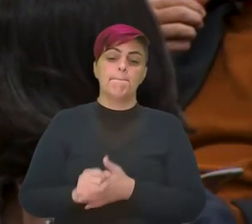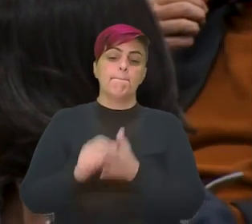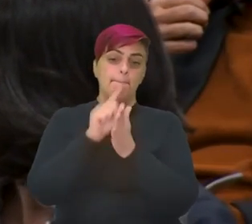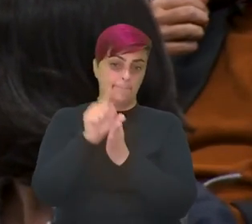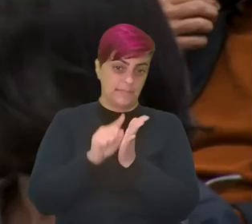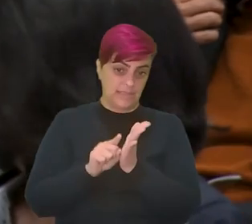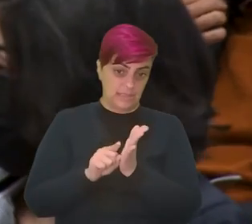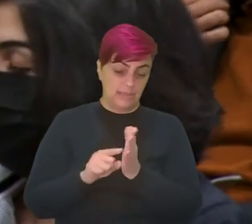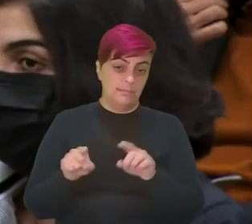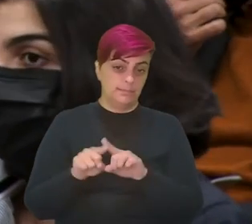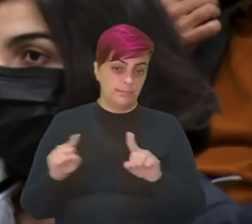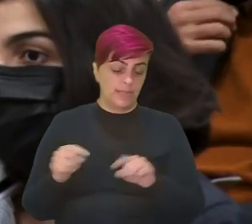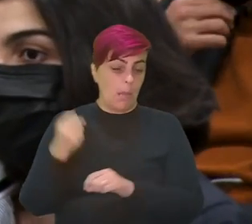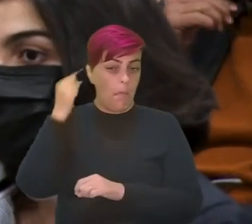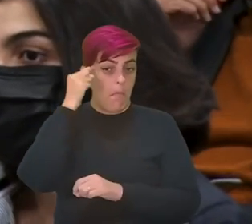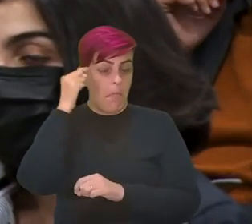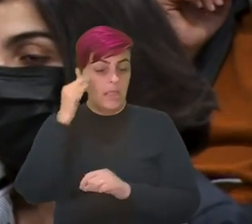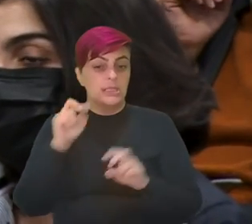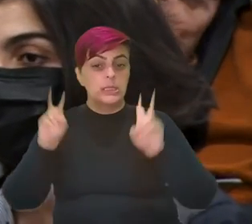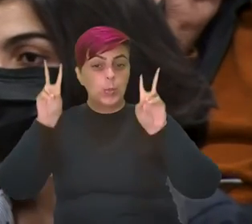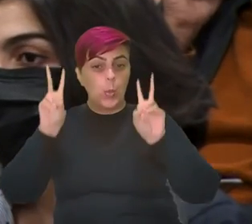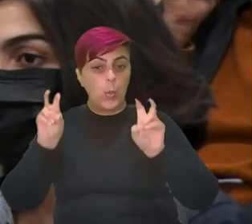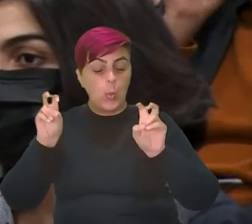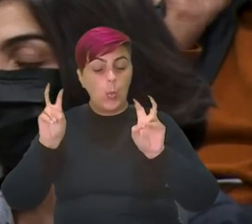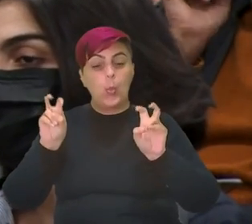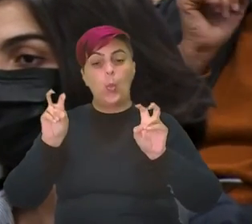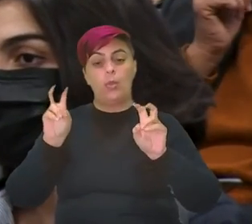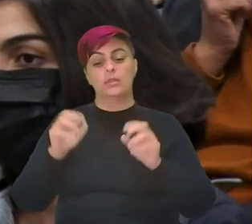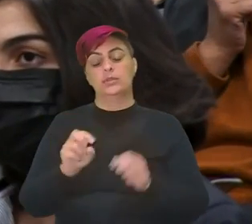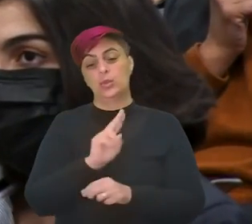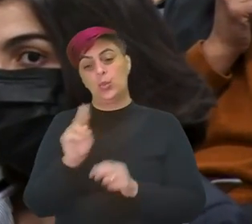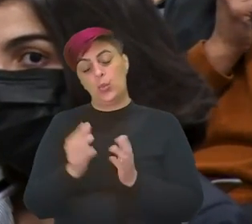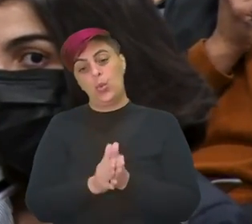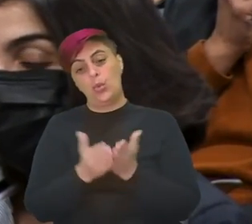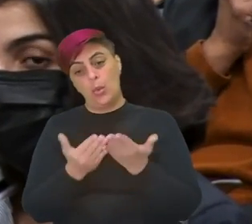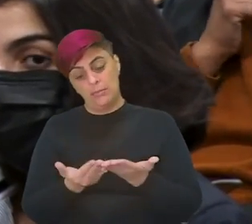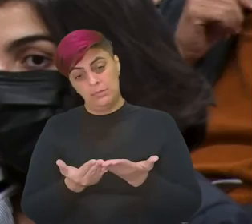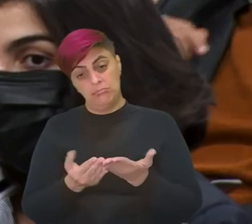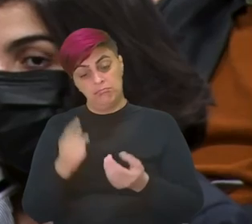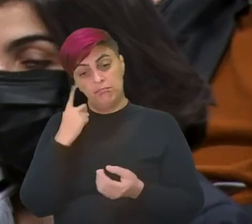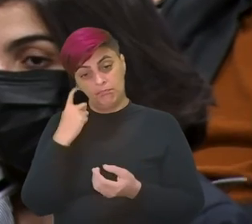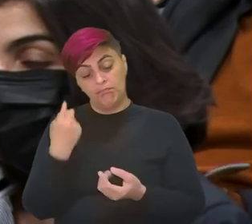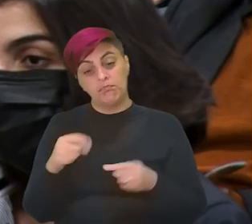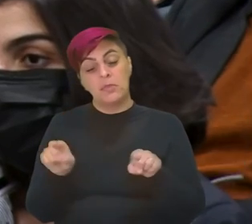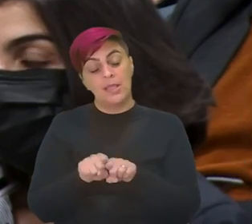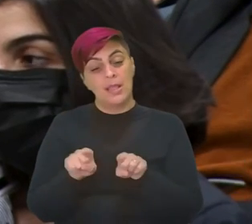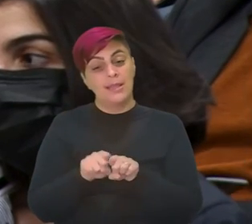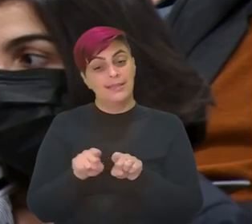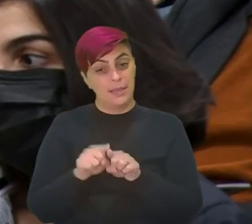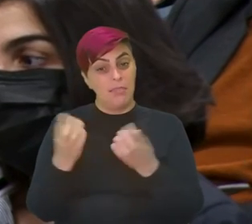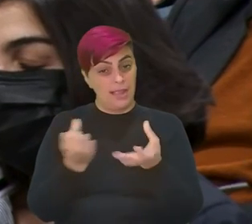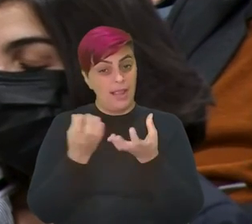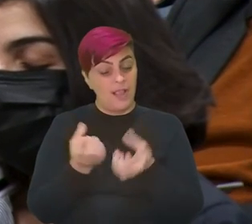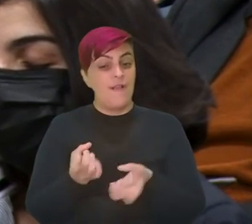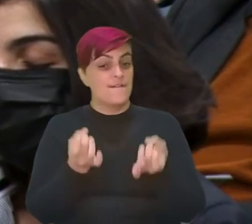né? E essa busca de títulos interessantes, entre aspas, como A Vida Sexual dos Selvagens, tal, também tem o